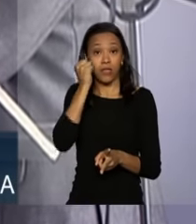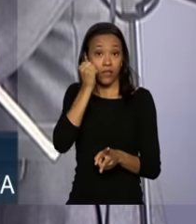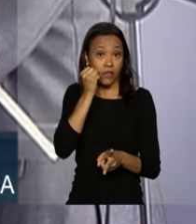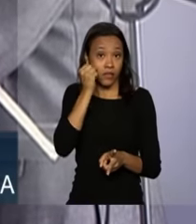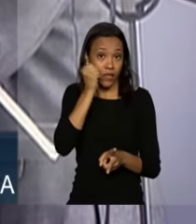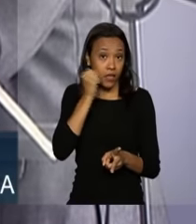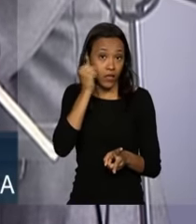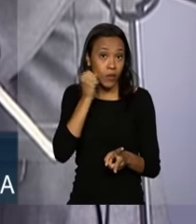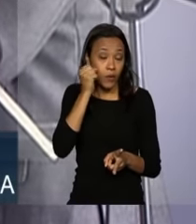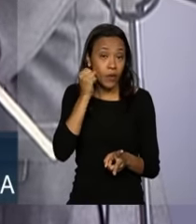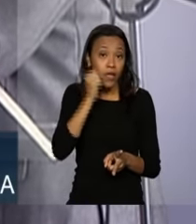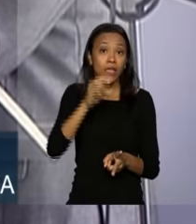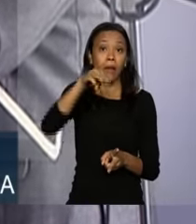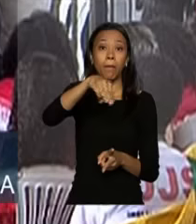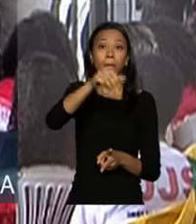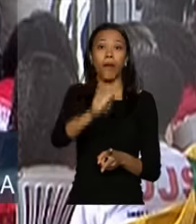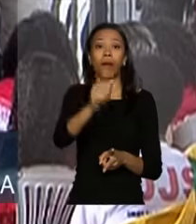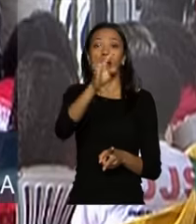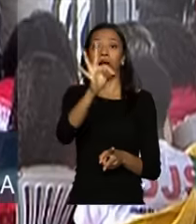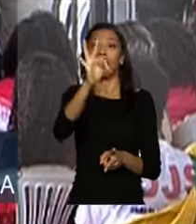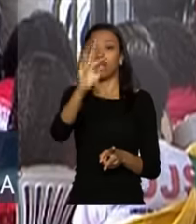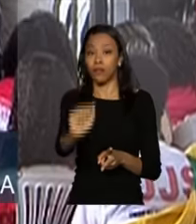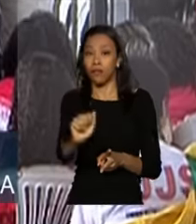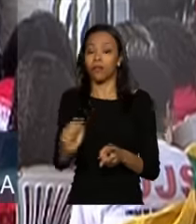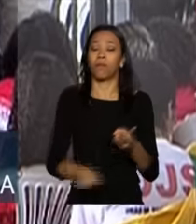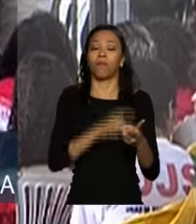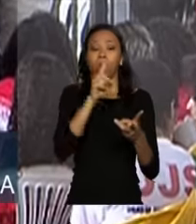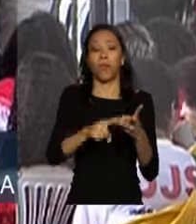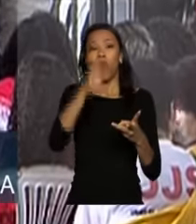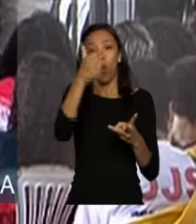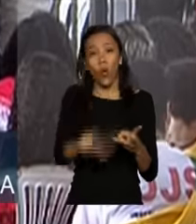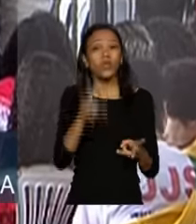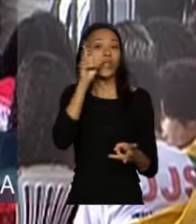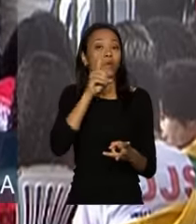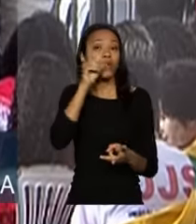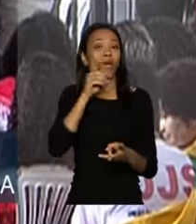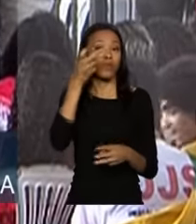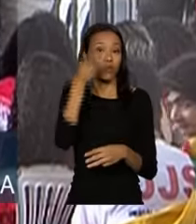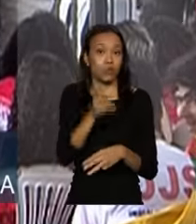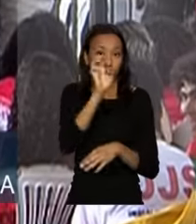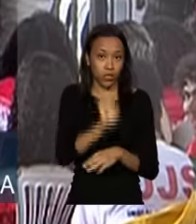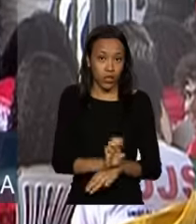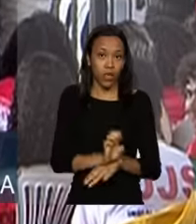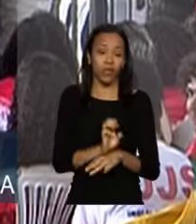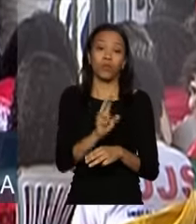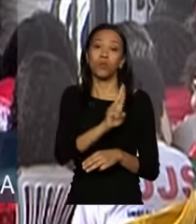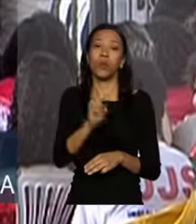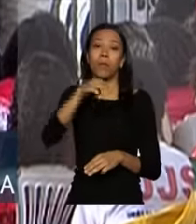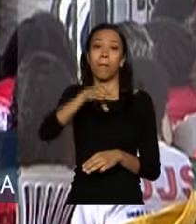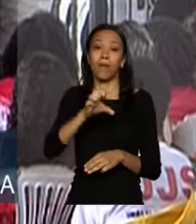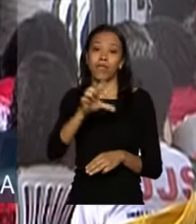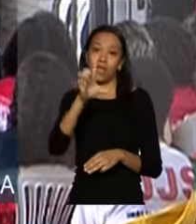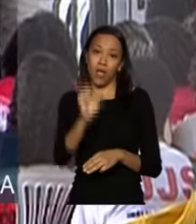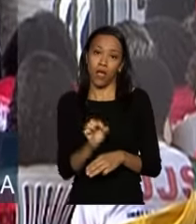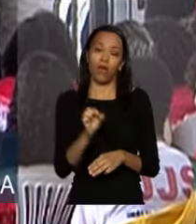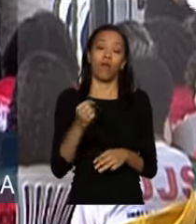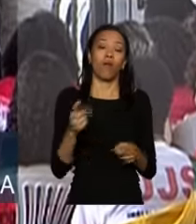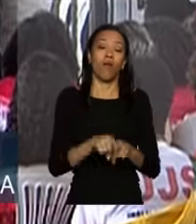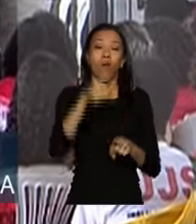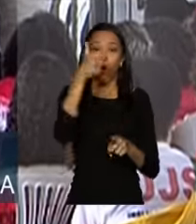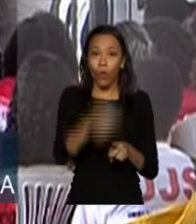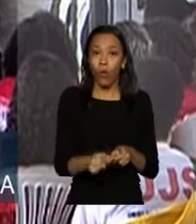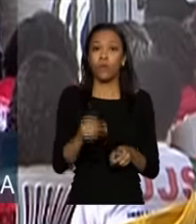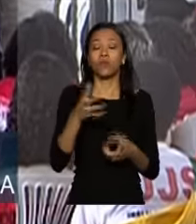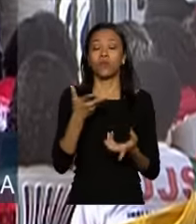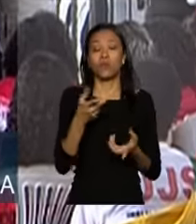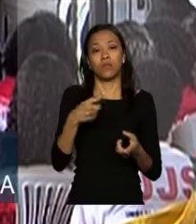Mata. Agradecer aos deputados estaduais, na pessoa de Marcelo Nilo. Agradecer ao nosso governador